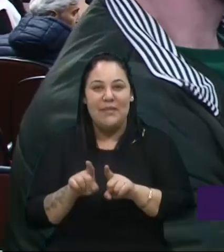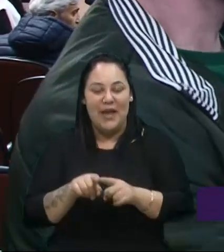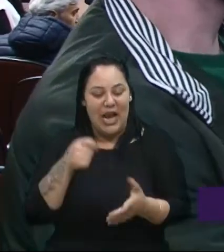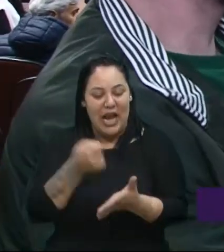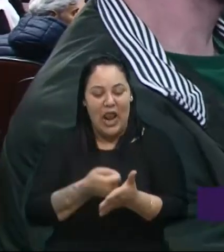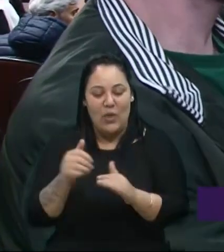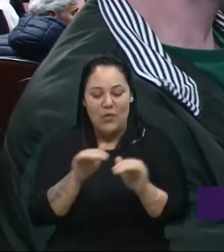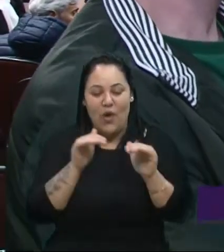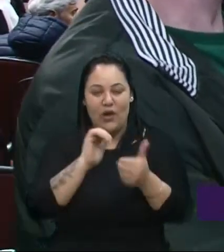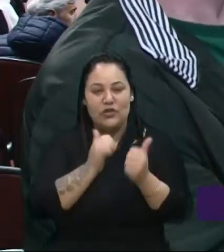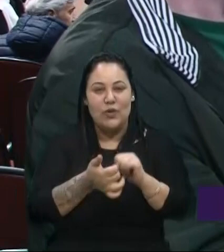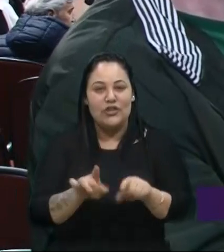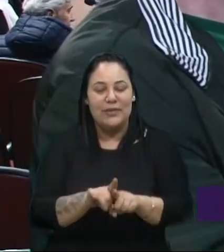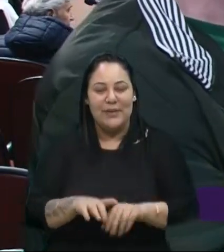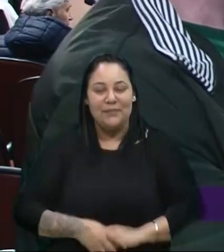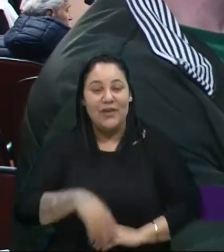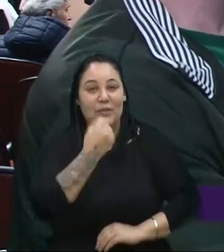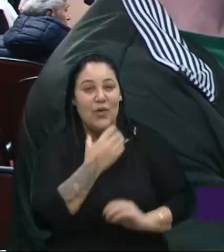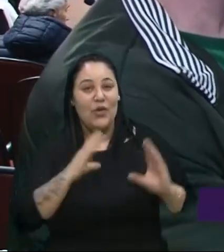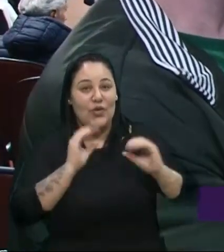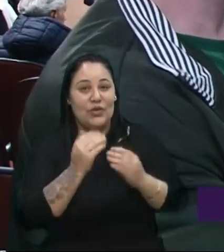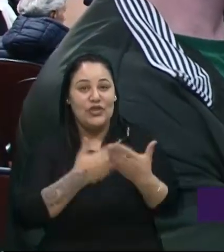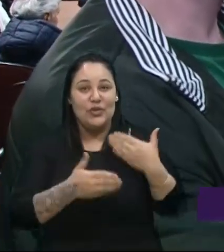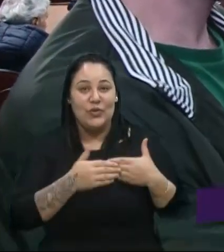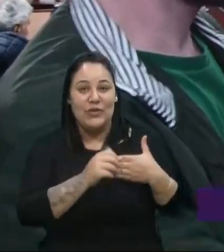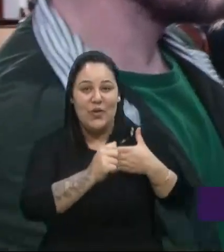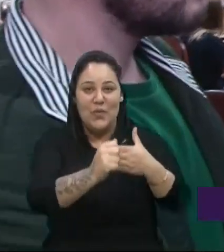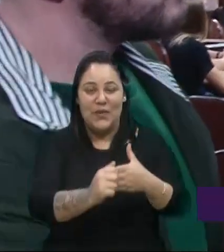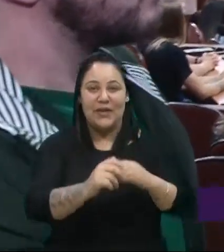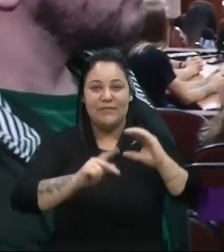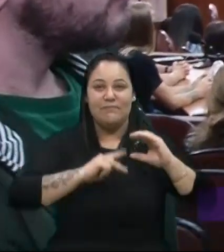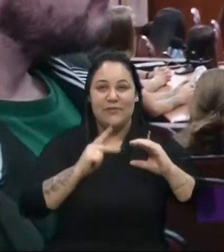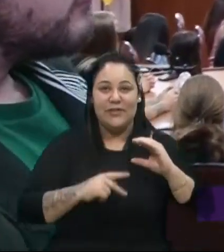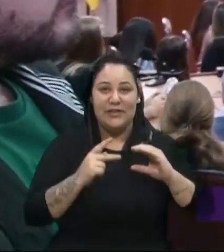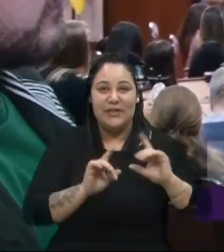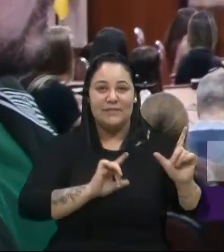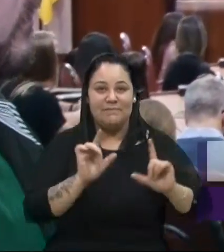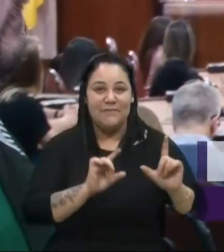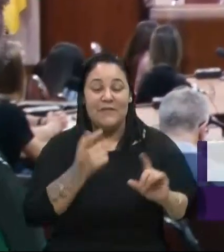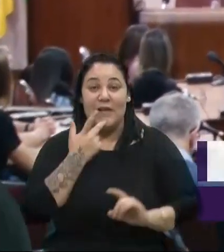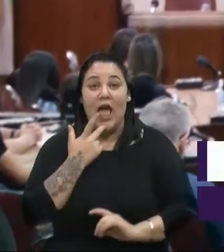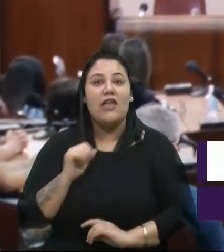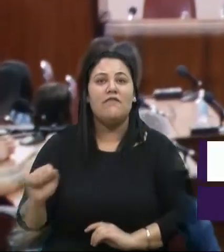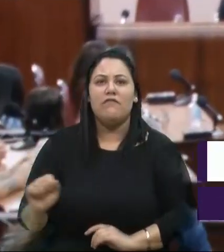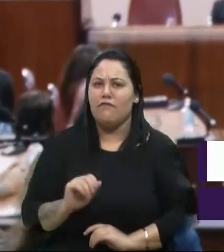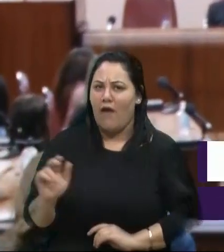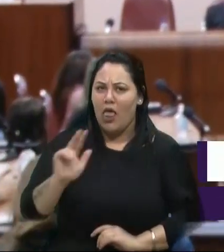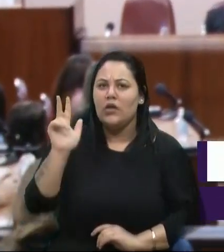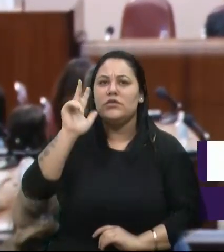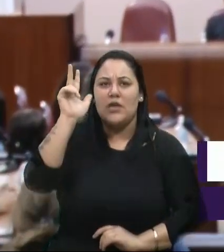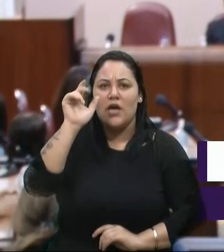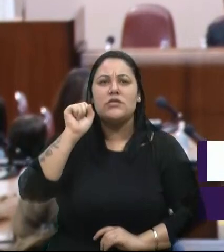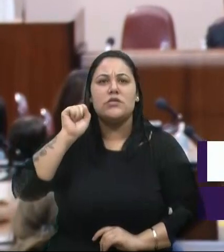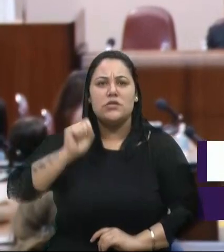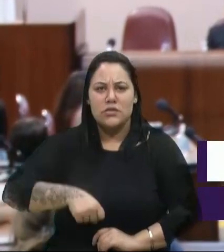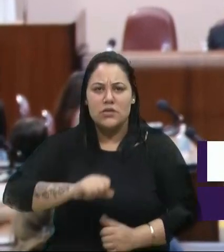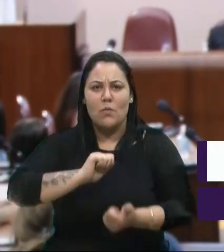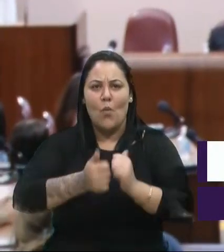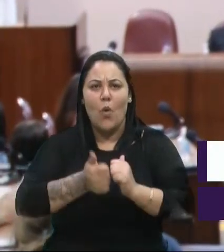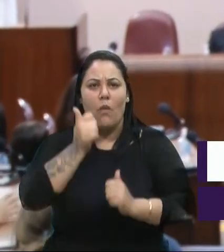Boa noite, Marcelo, a todos os telespectadores da TV Câmara. Dizer que valorizar, né, a categoria feminina de futebol do Esporte